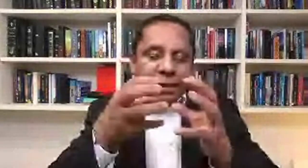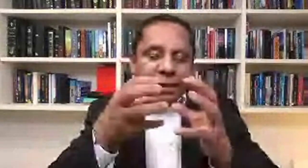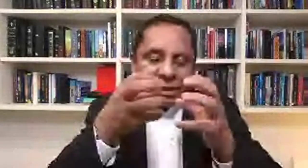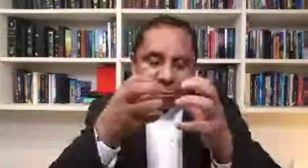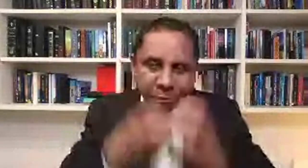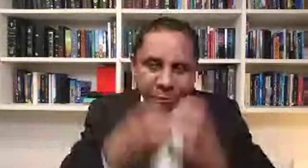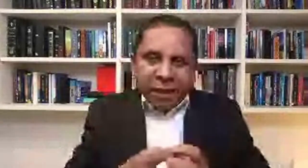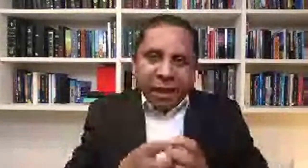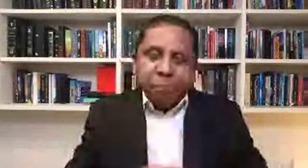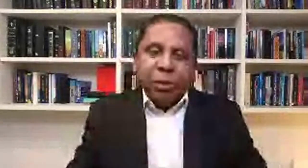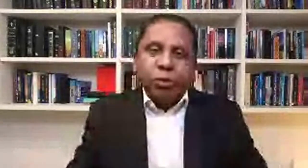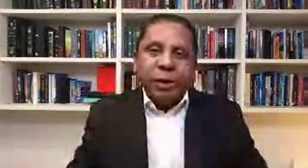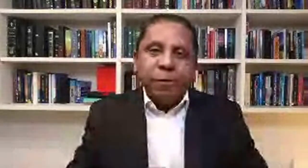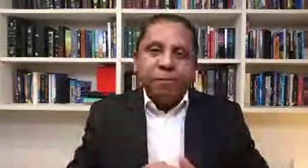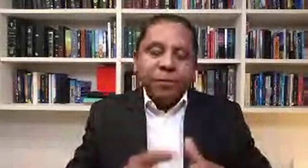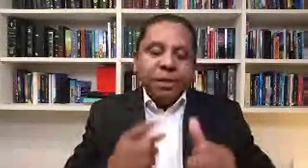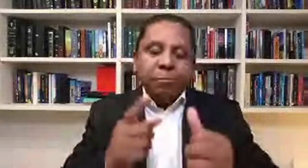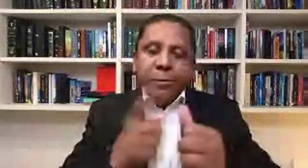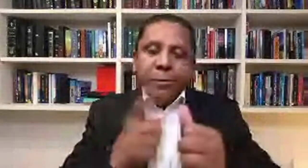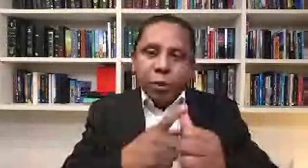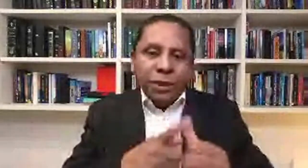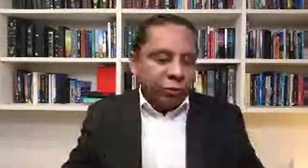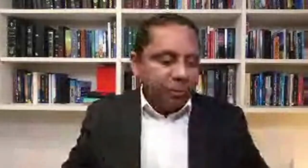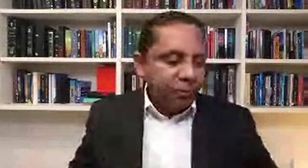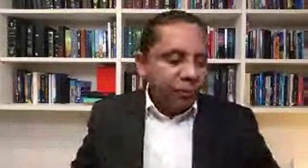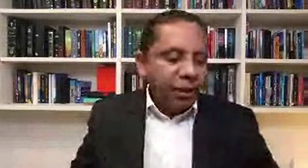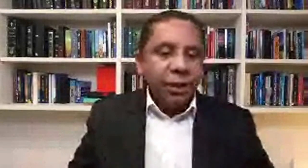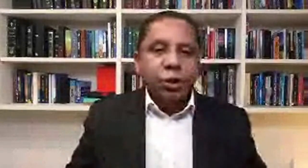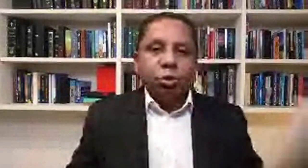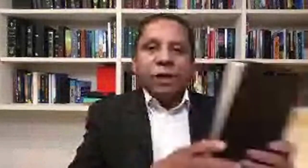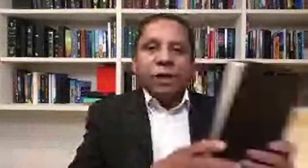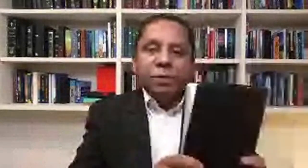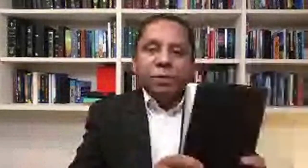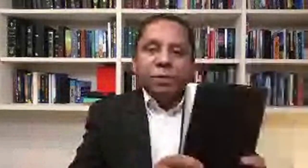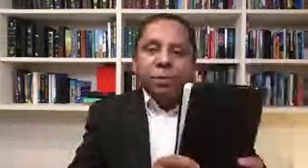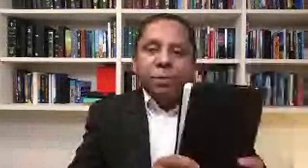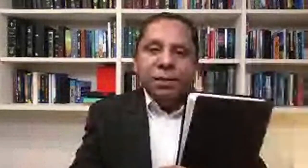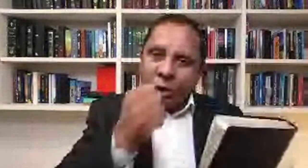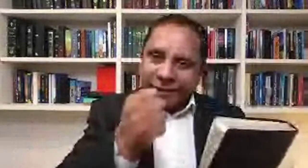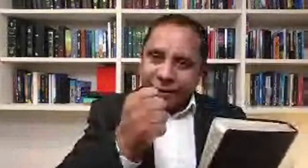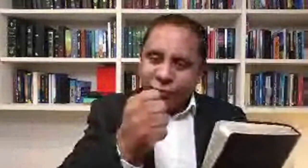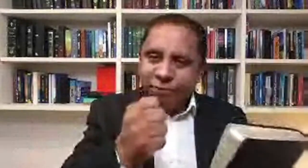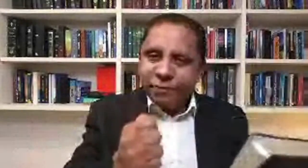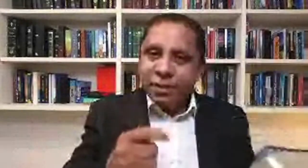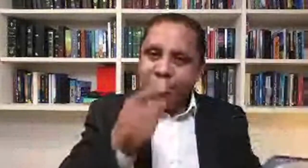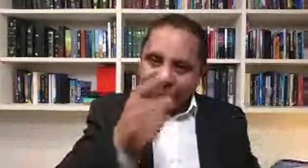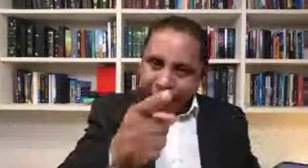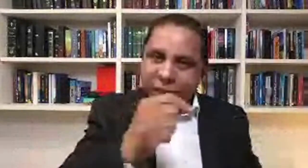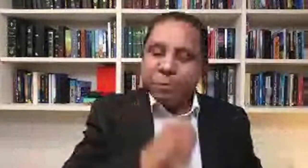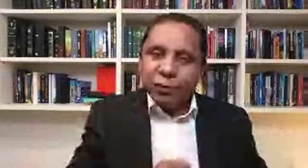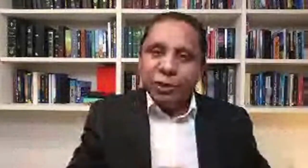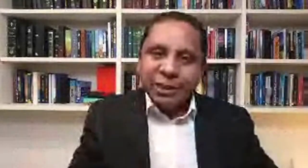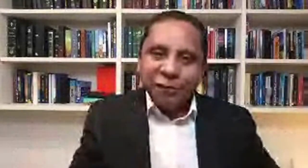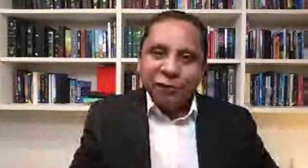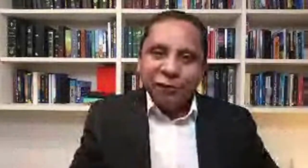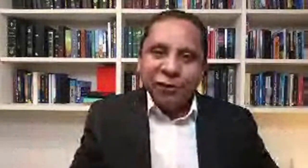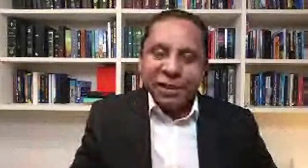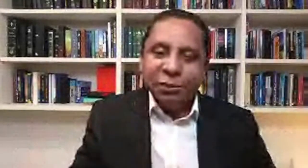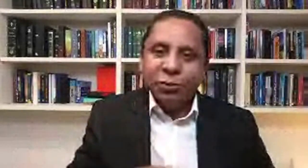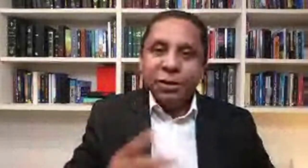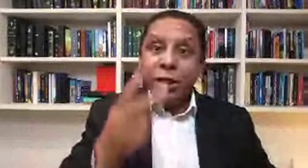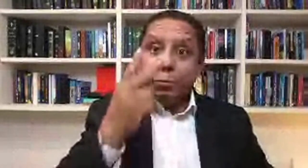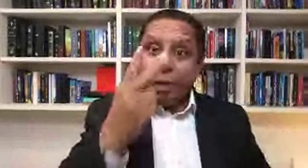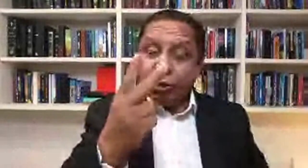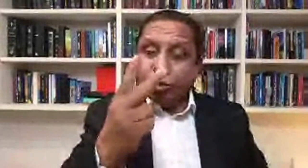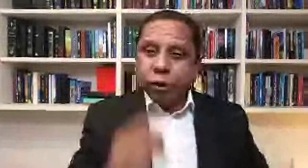para você se preparar para o céu. Primeiro passo, estudar a Bíblia com oração. Parabéns, porque você já está